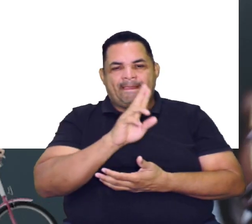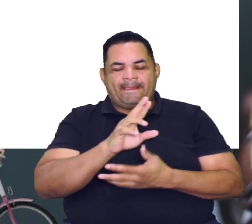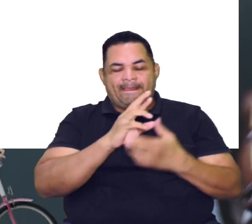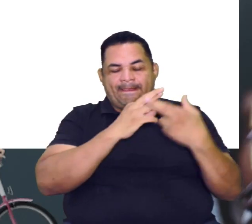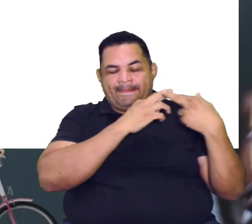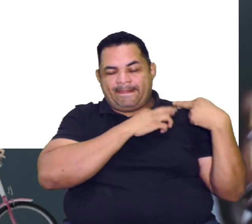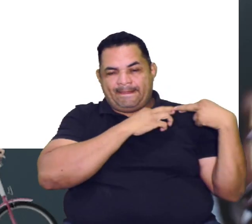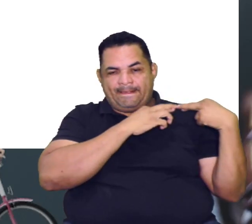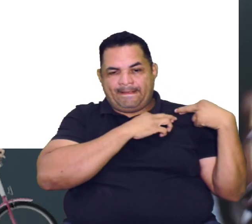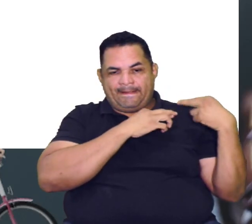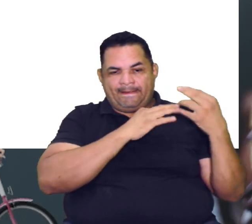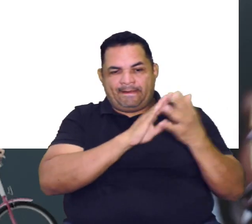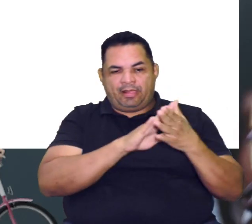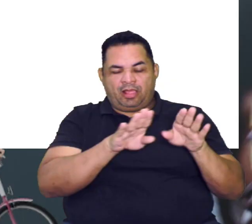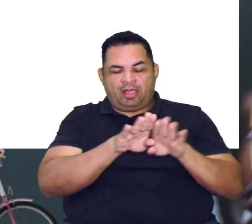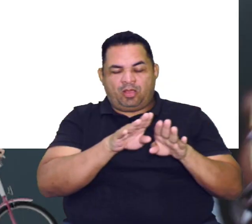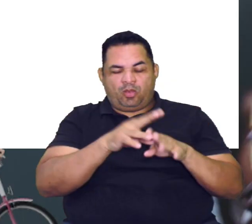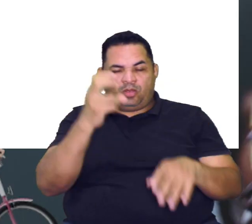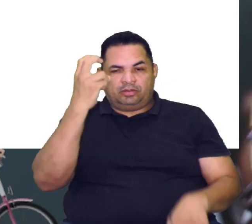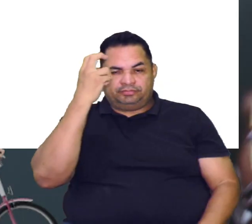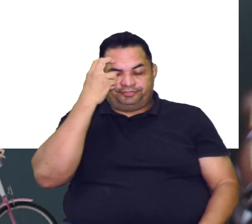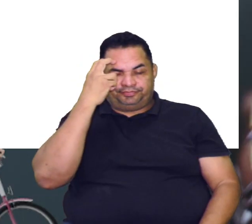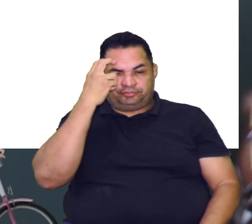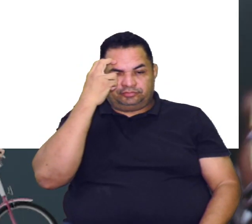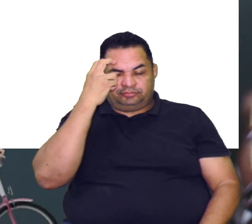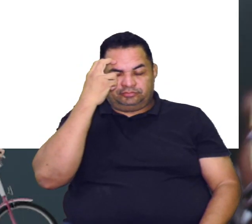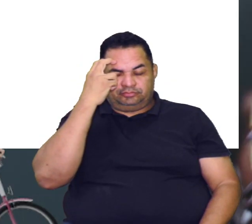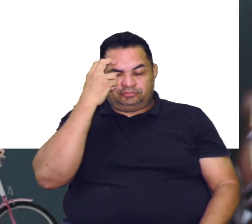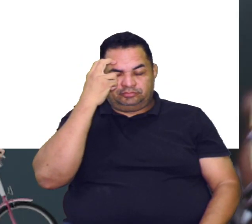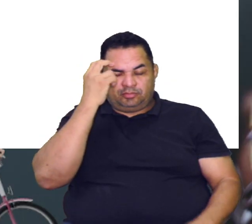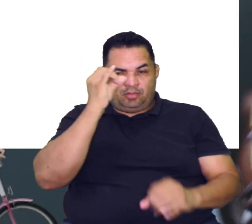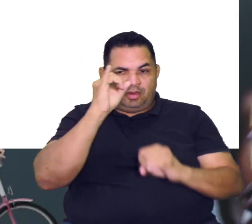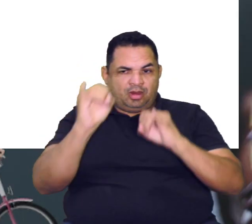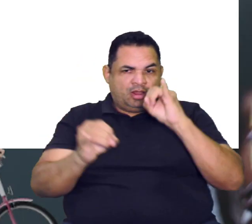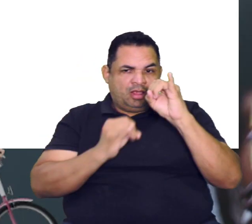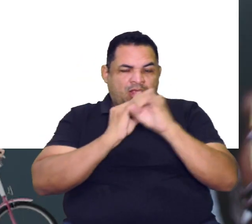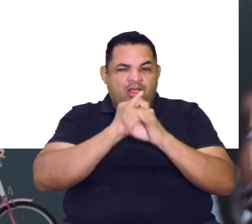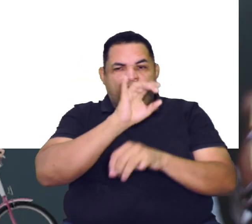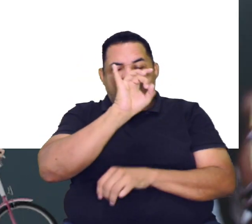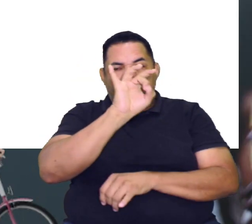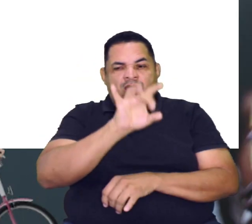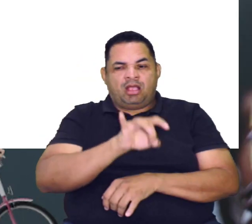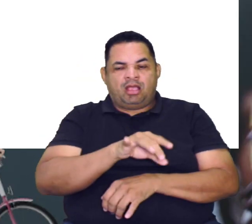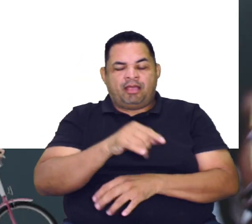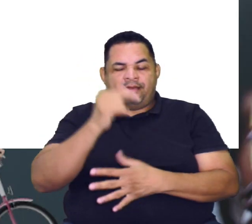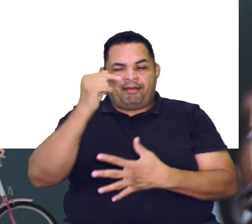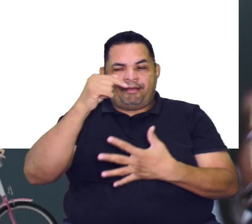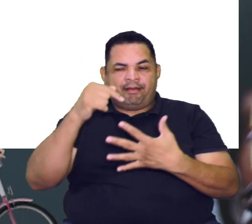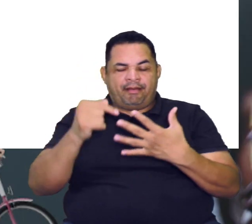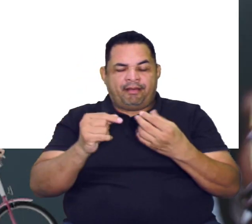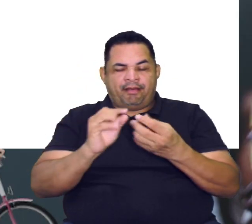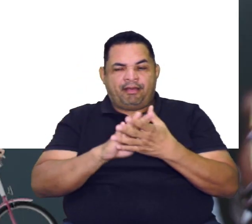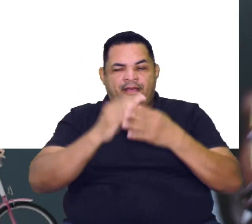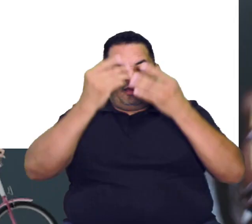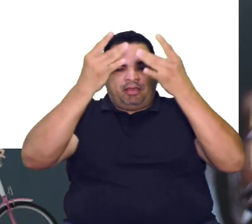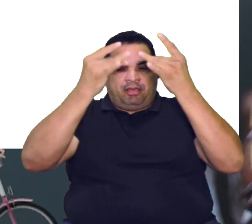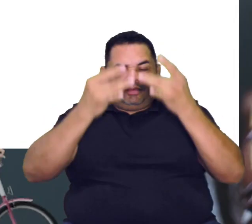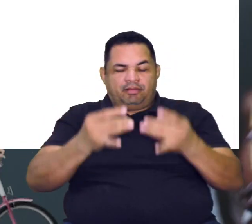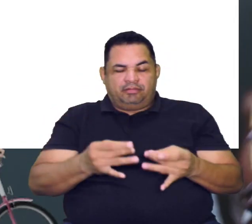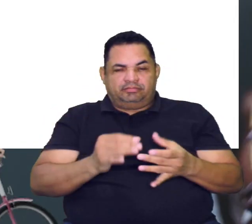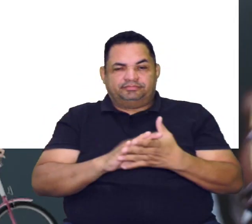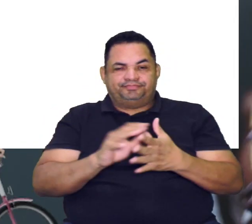consumo responsável e tenho também a cultura digital. Cada um deles traz pontos importantes.